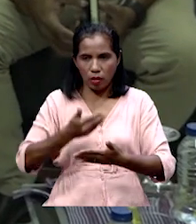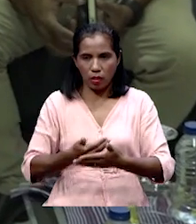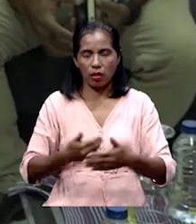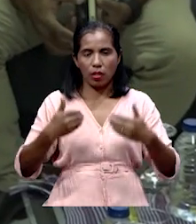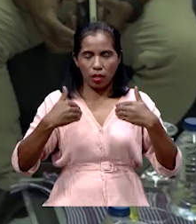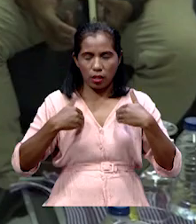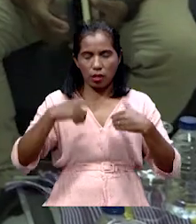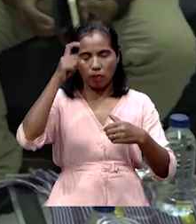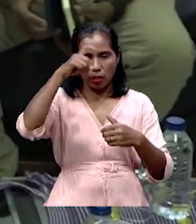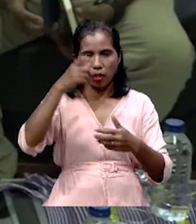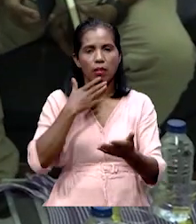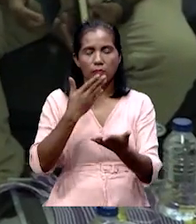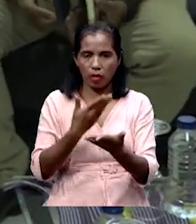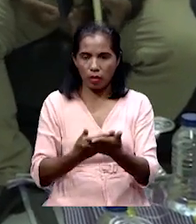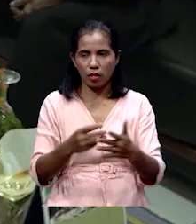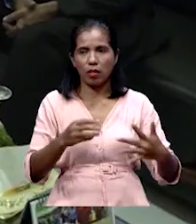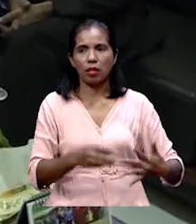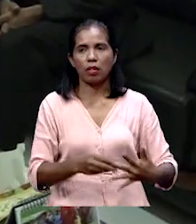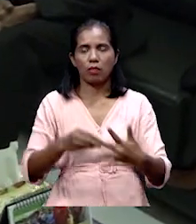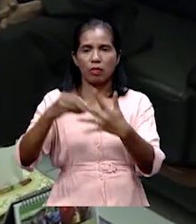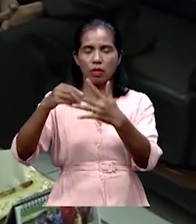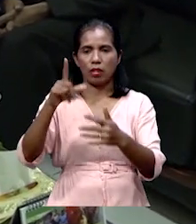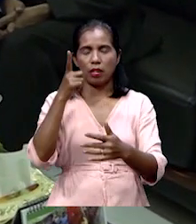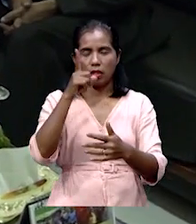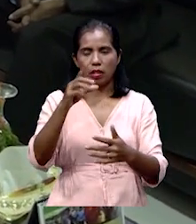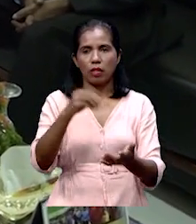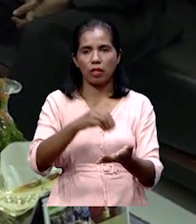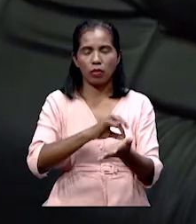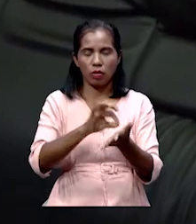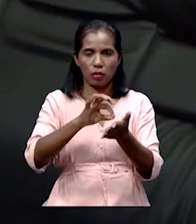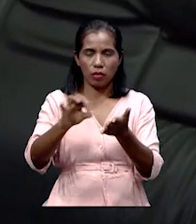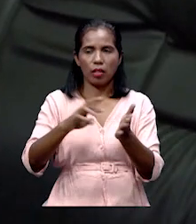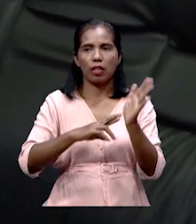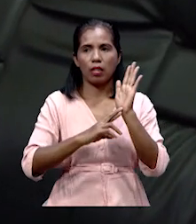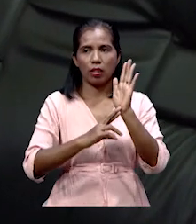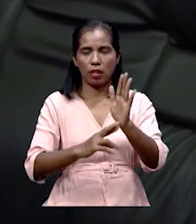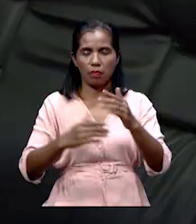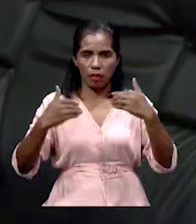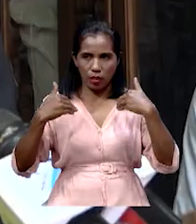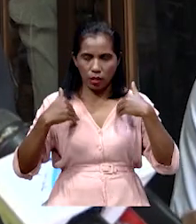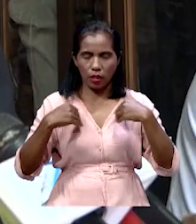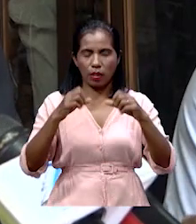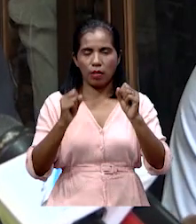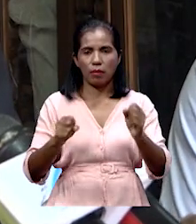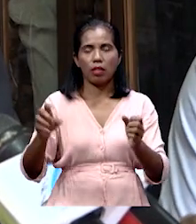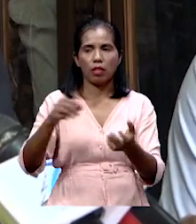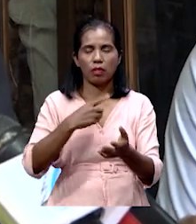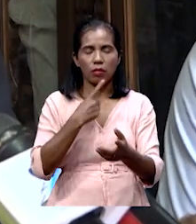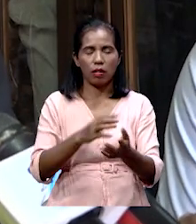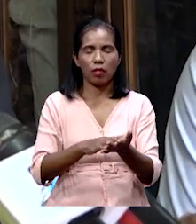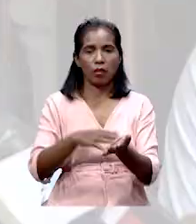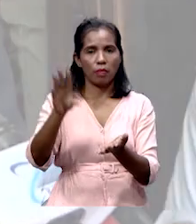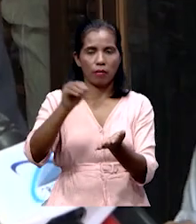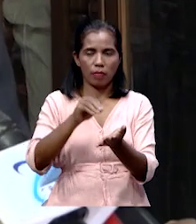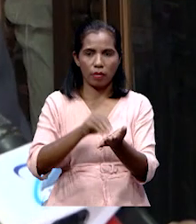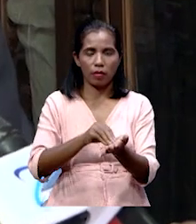iha conhecimento diak, Liu-liu iha are lingua, ho di prensi requisito sira nebe mak iha, nune bel aplica ba bolsa studu